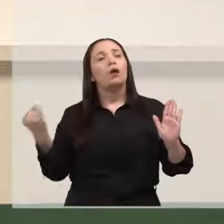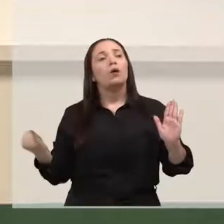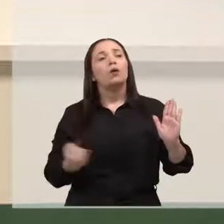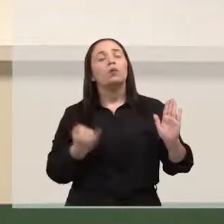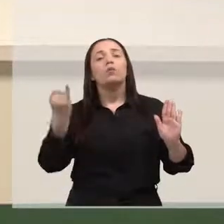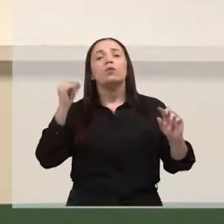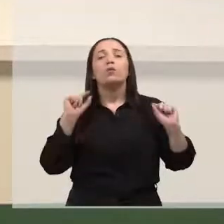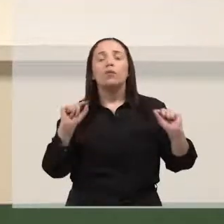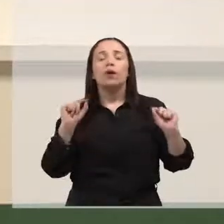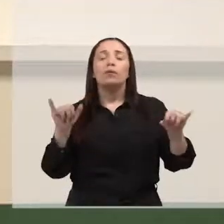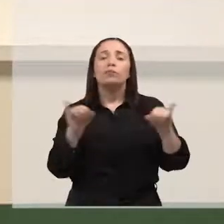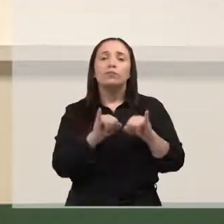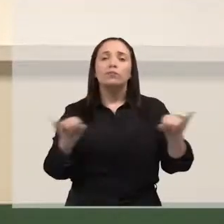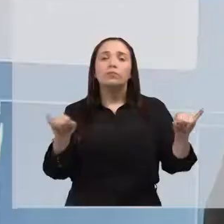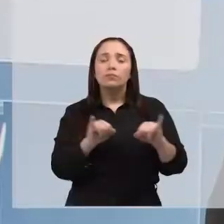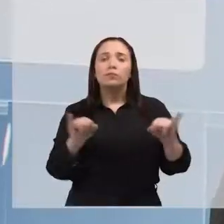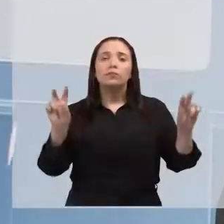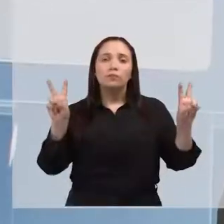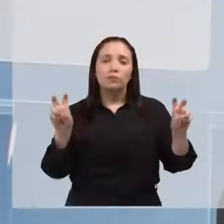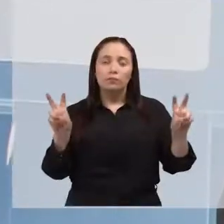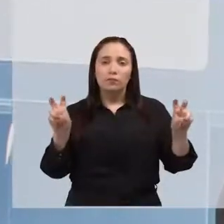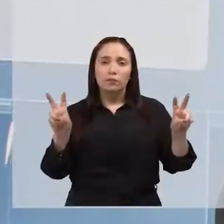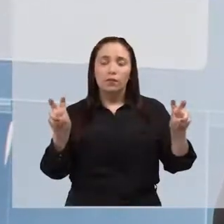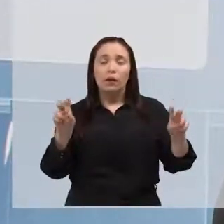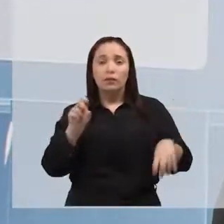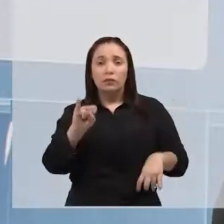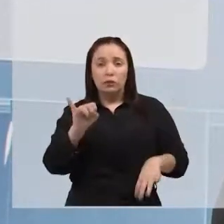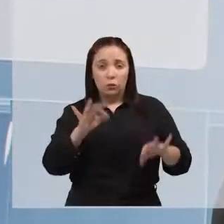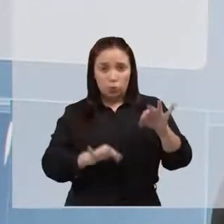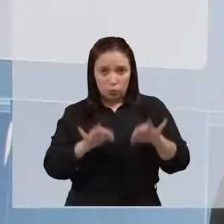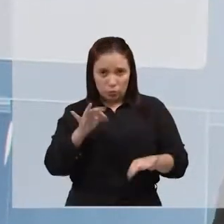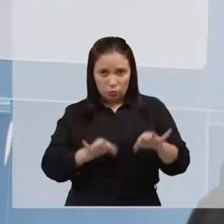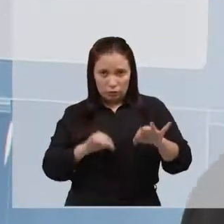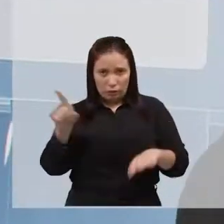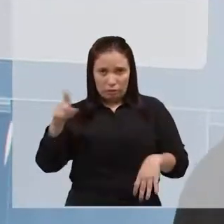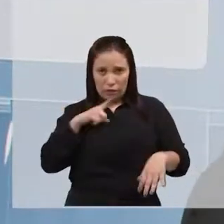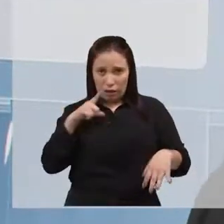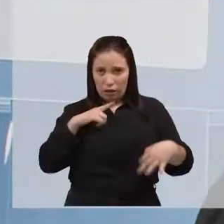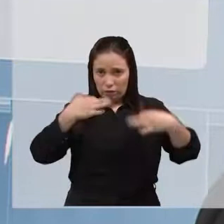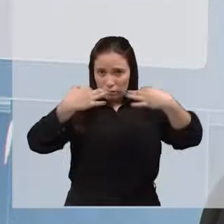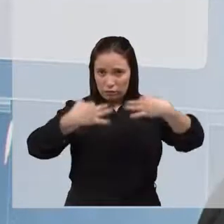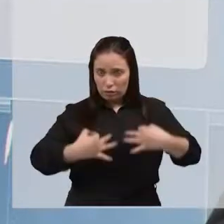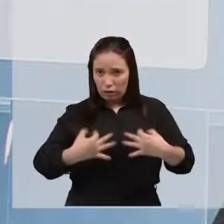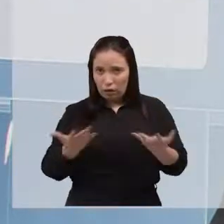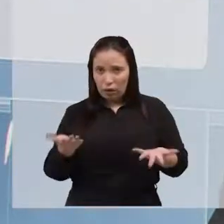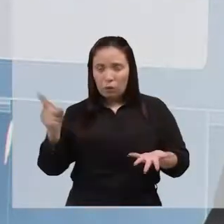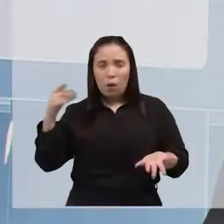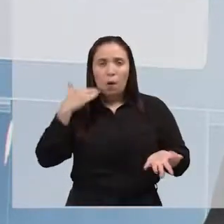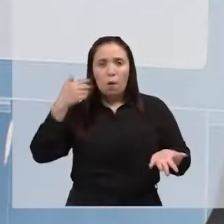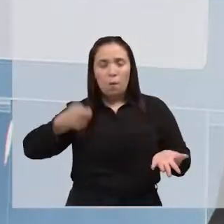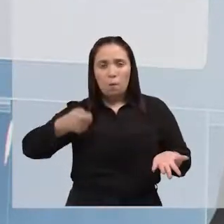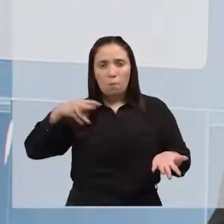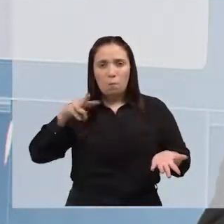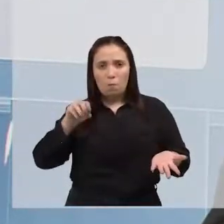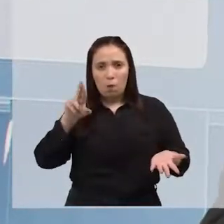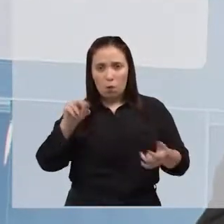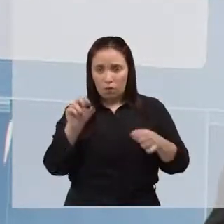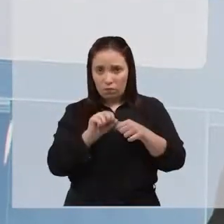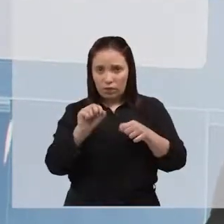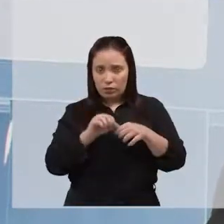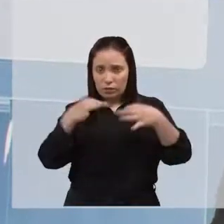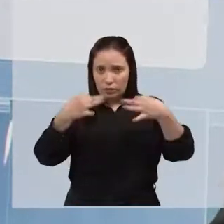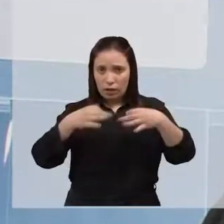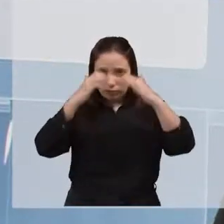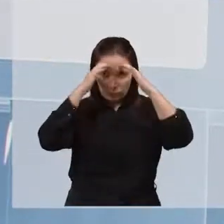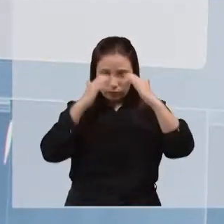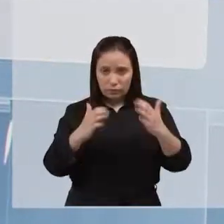que eu coloquei aqui, o que seria o programa, é se a justiça realmente é justa. Será que o juiz Moro está fazendo justiça? Será que o Brasil realmente está